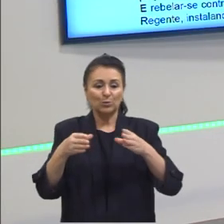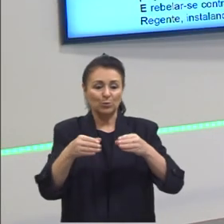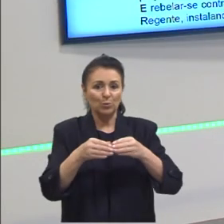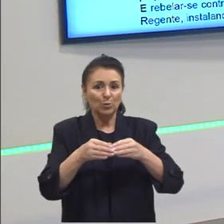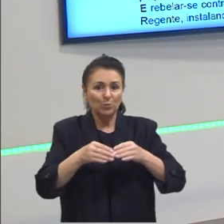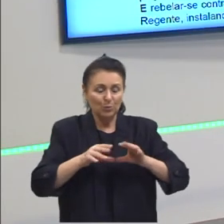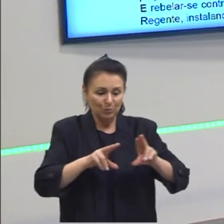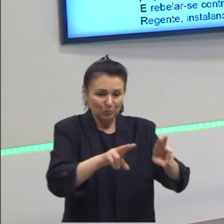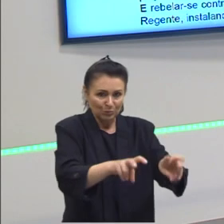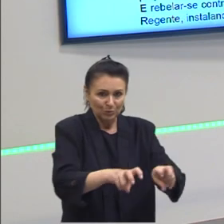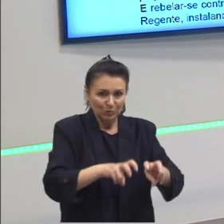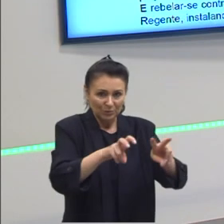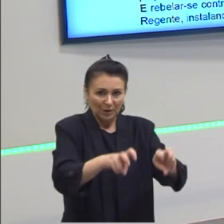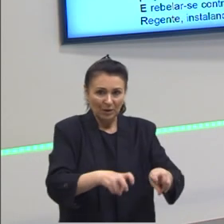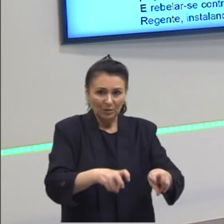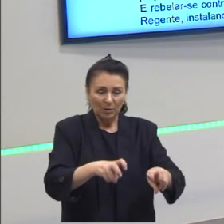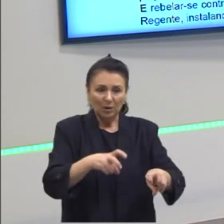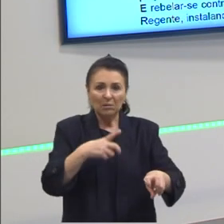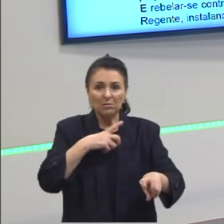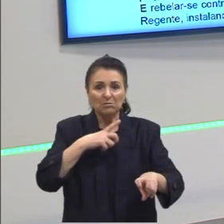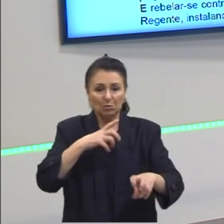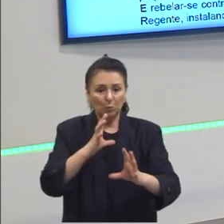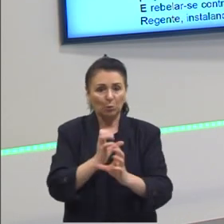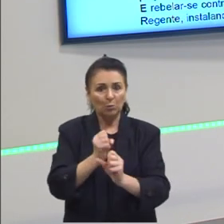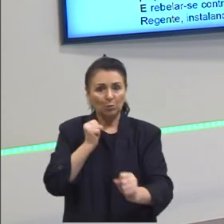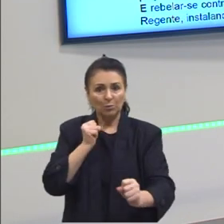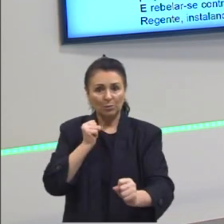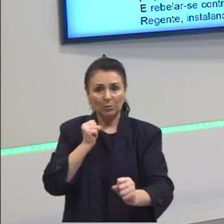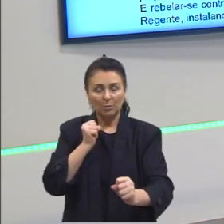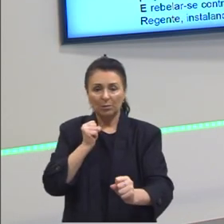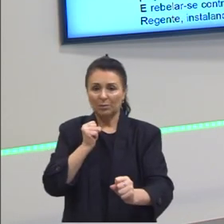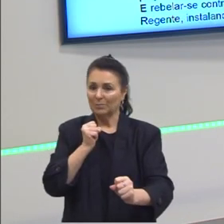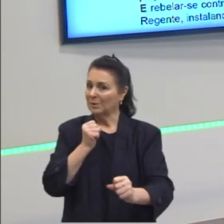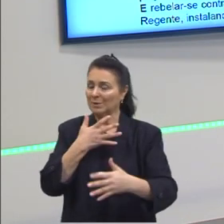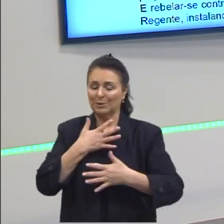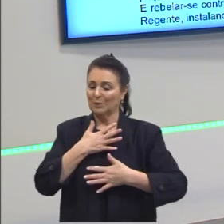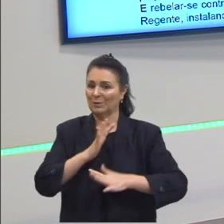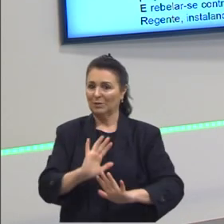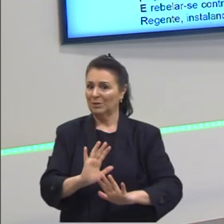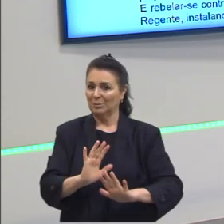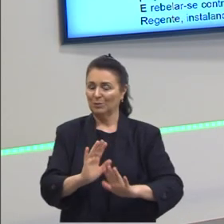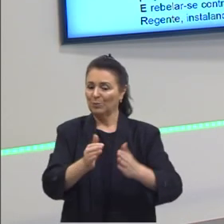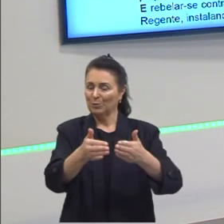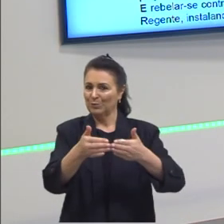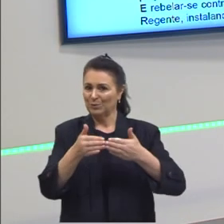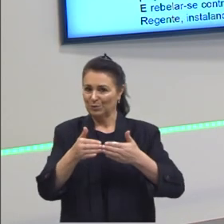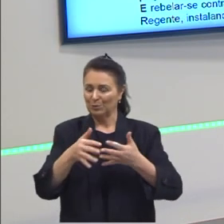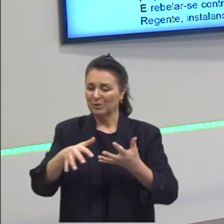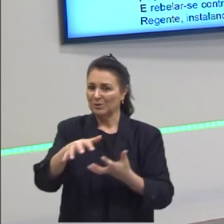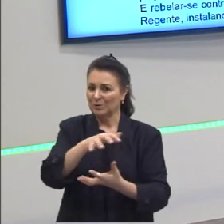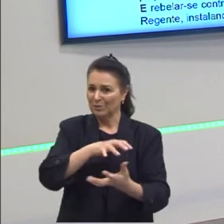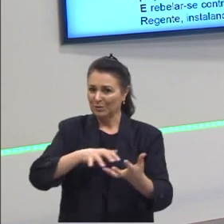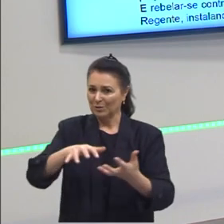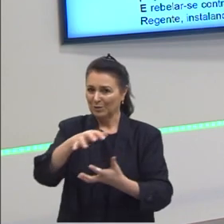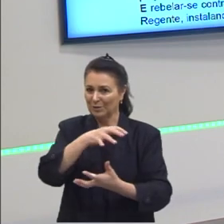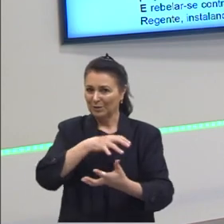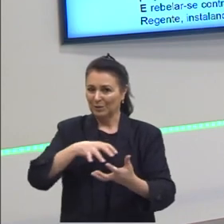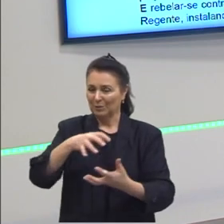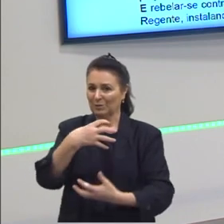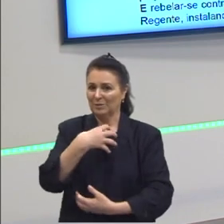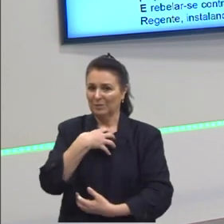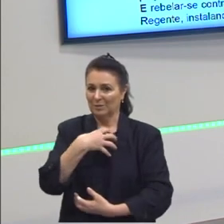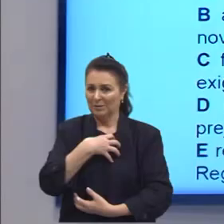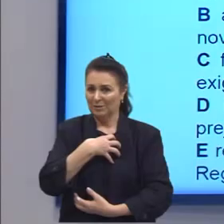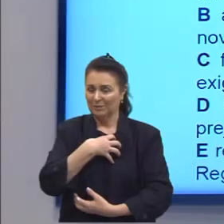fazendeiros eram Quem eram as pessoas que lucravam com isso então isso não iam atender esse pedido do movimento baiano Não essa opção